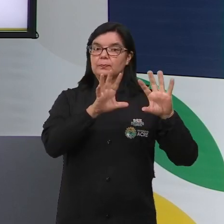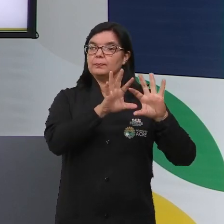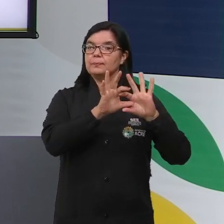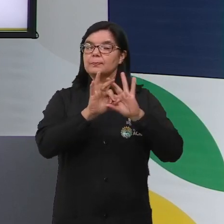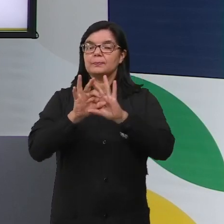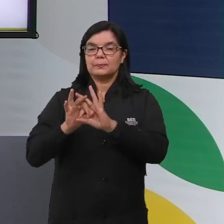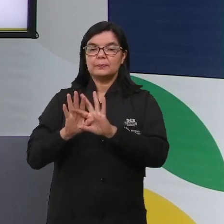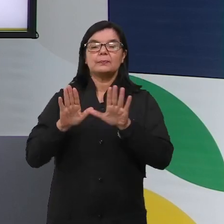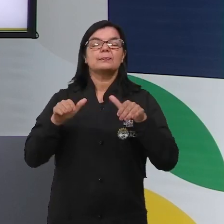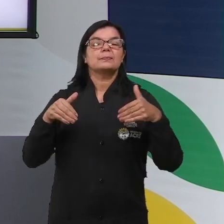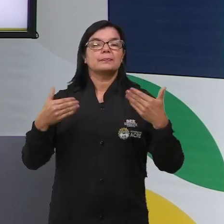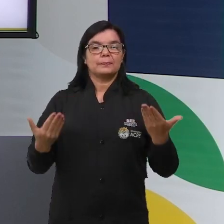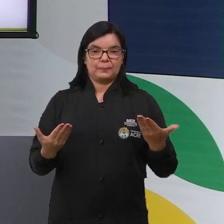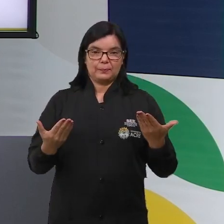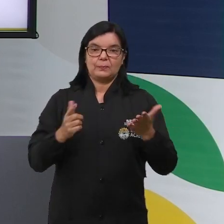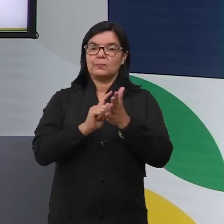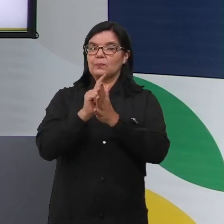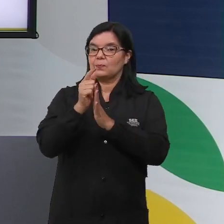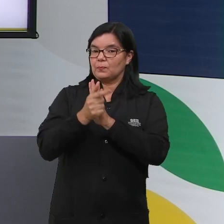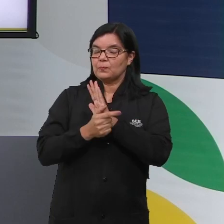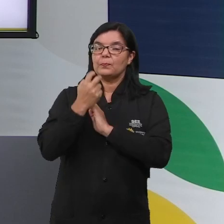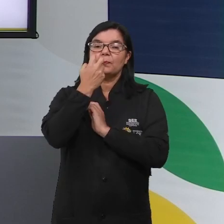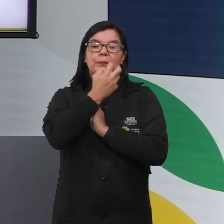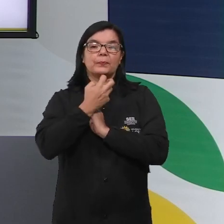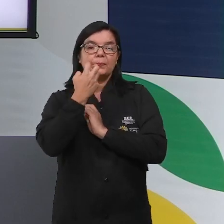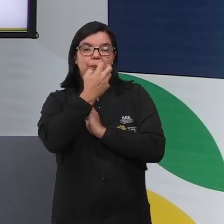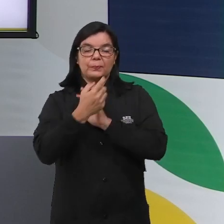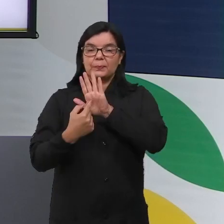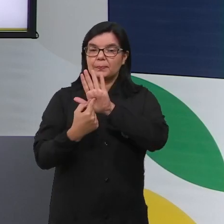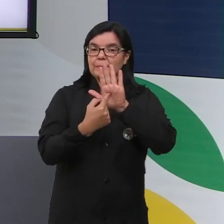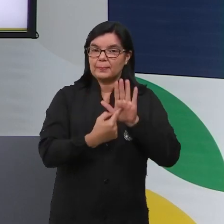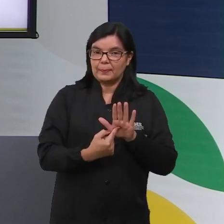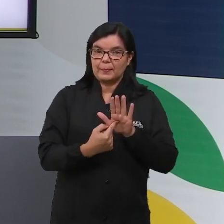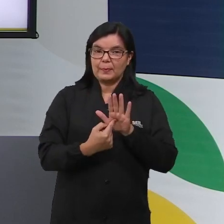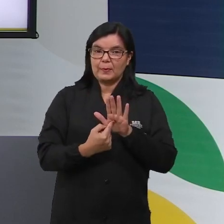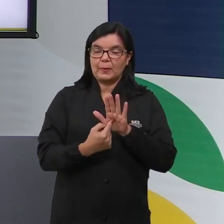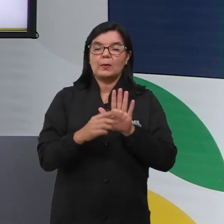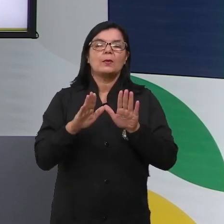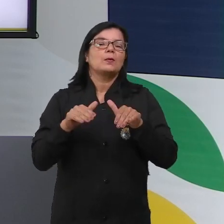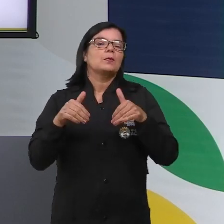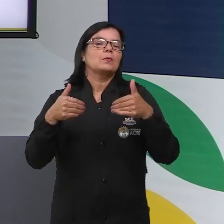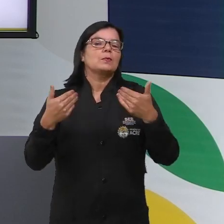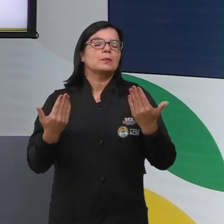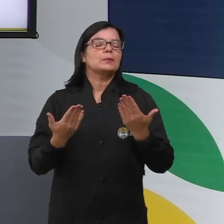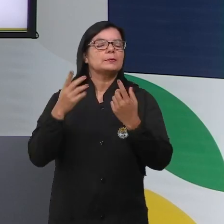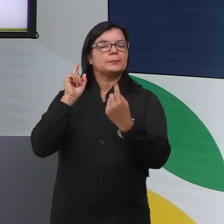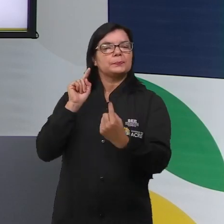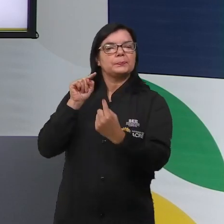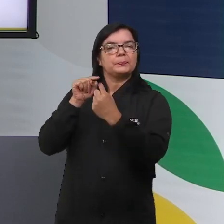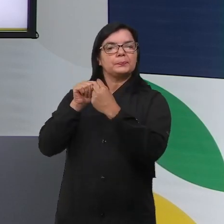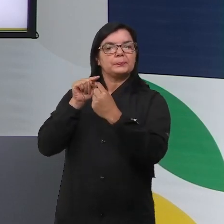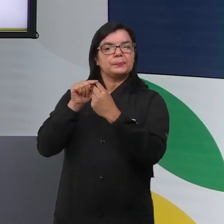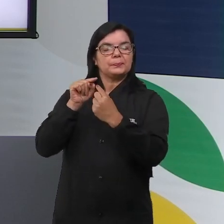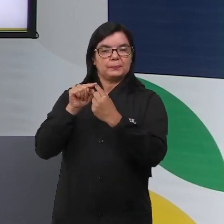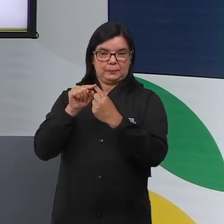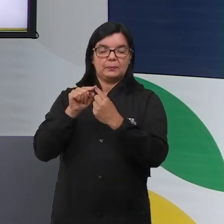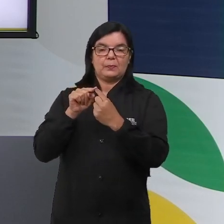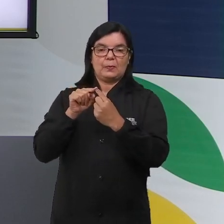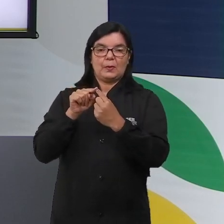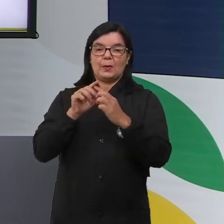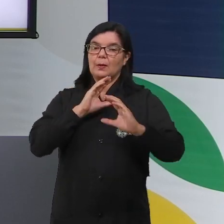Em que contexto aquele gênero oral se apresenta? Qual é a minha intenção ali naquela